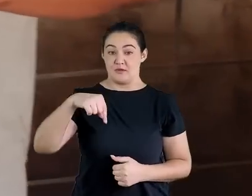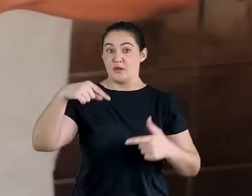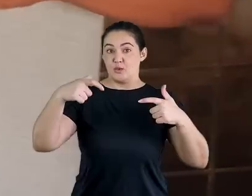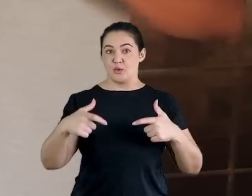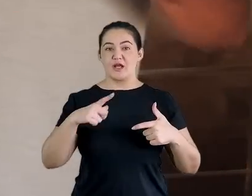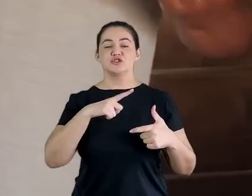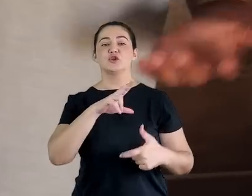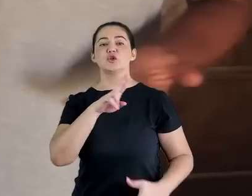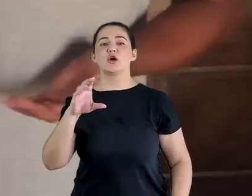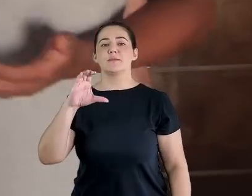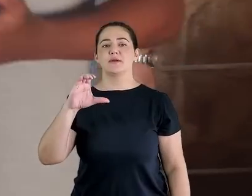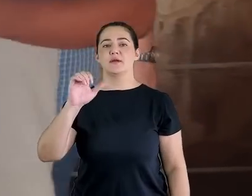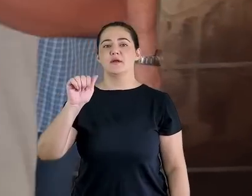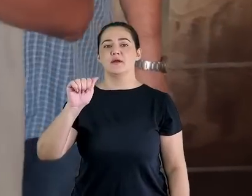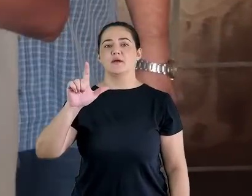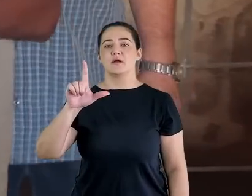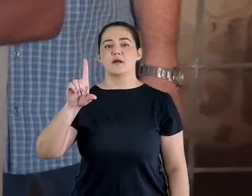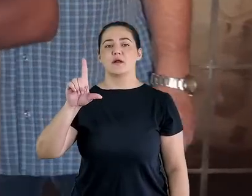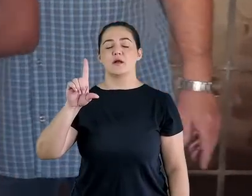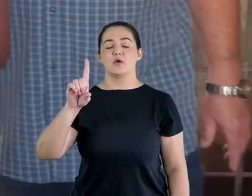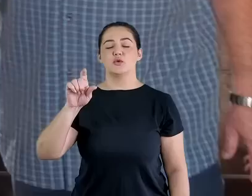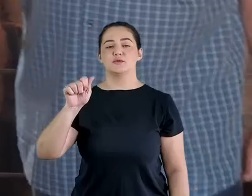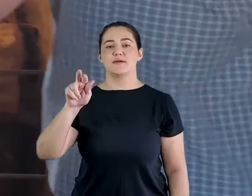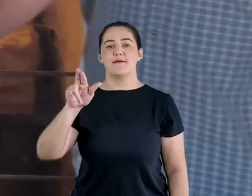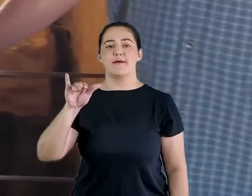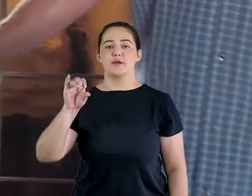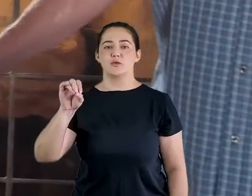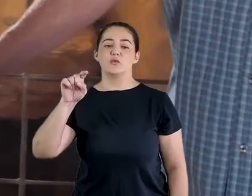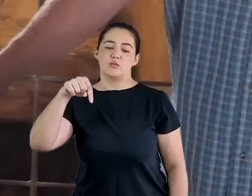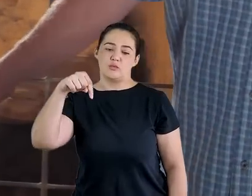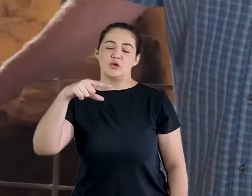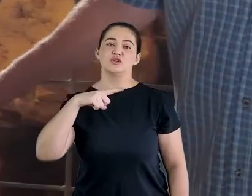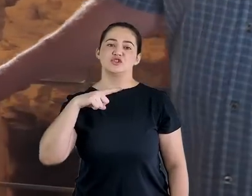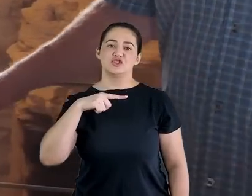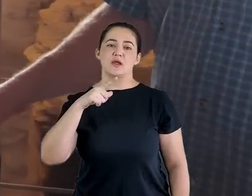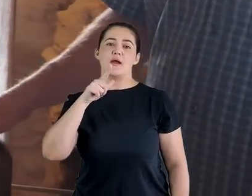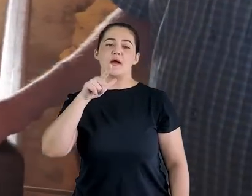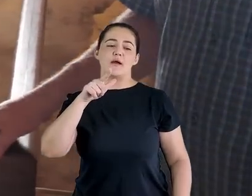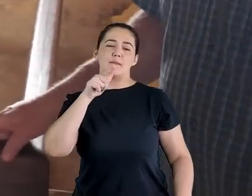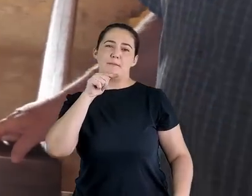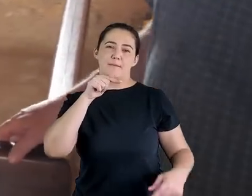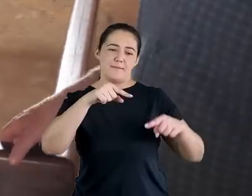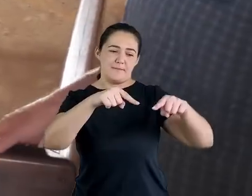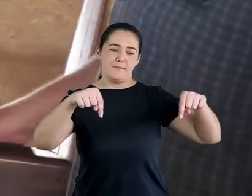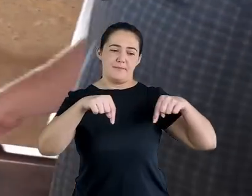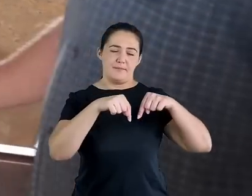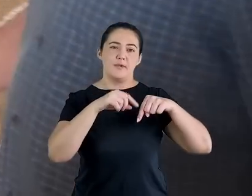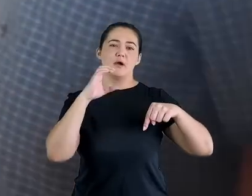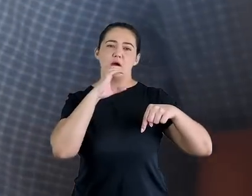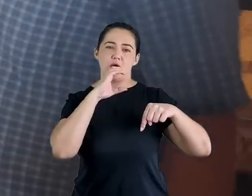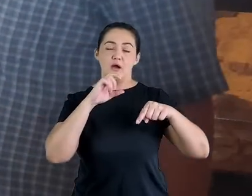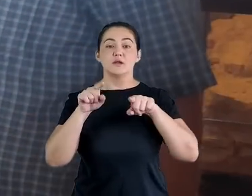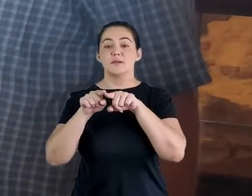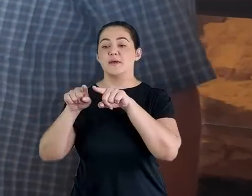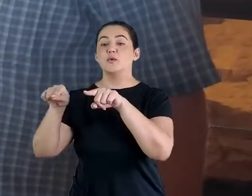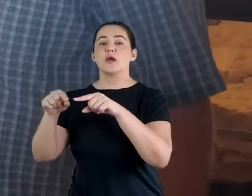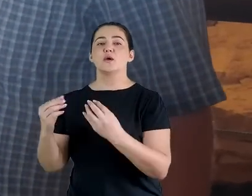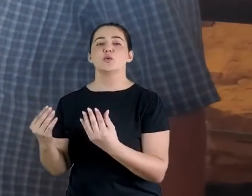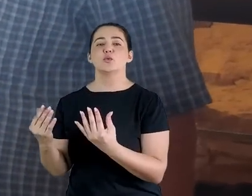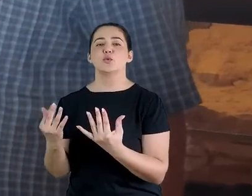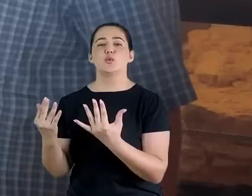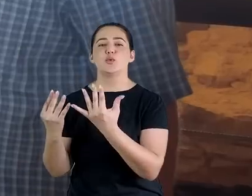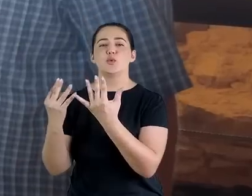onde ele tinha os seus banhos térmicos, a sua sauna. E aqui também muitas confabulações políticas